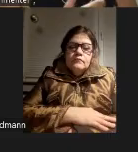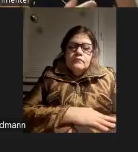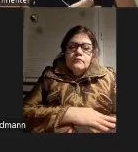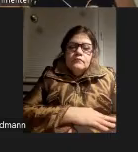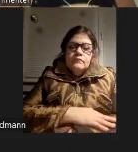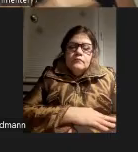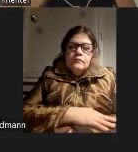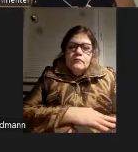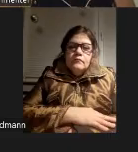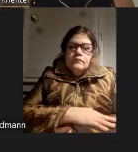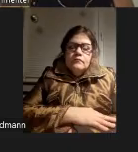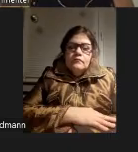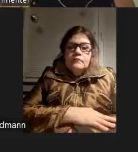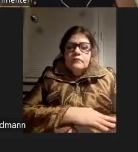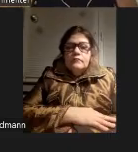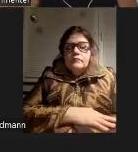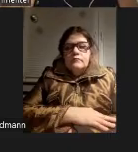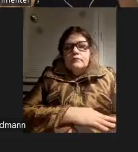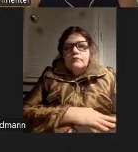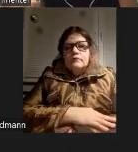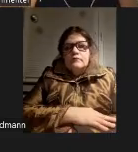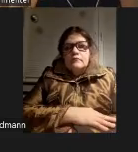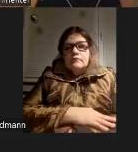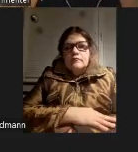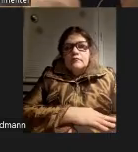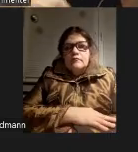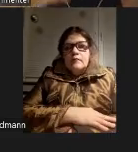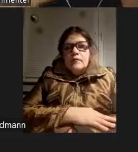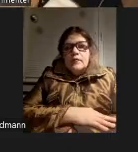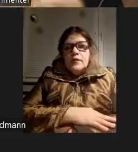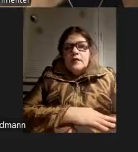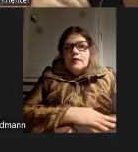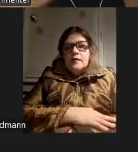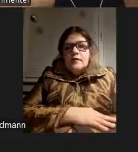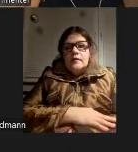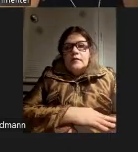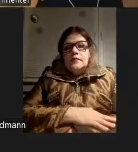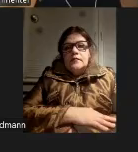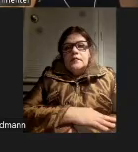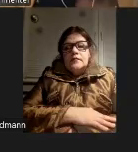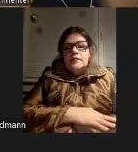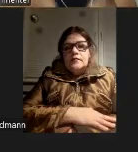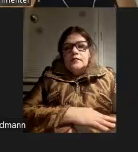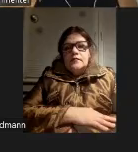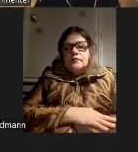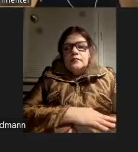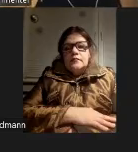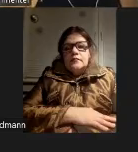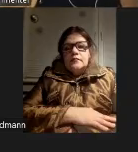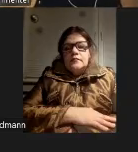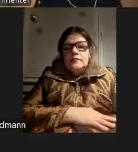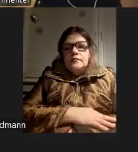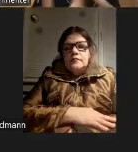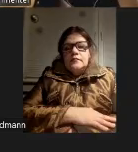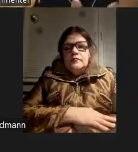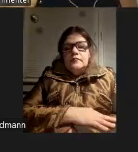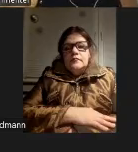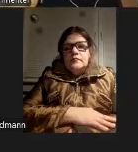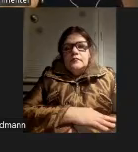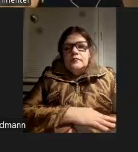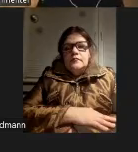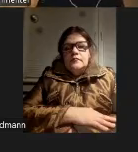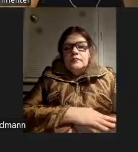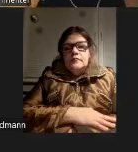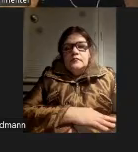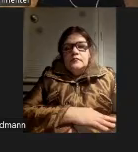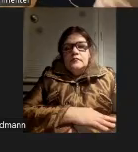tempo, eu tenho que ter conforto e eu tenho que ter o menor nível de efeito colateral dentário que é quem suporta esse aparelho para que ele possa